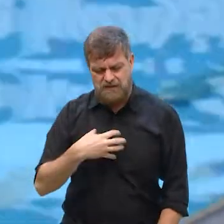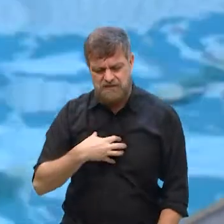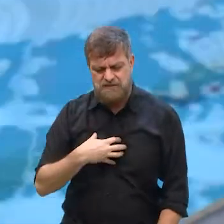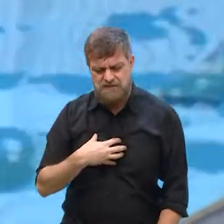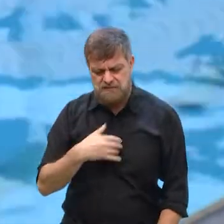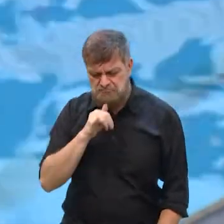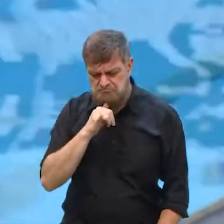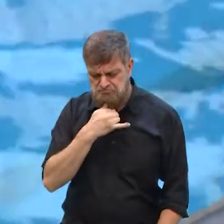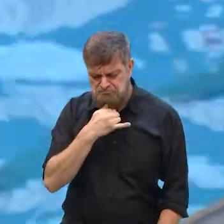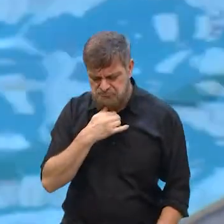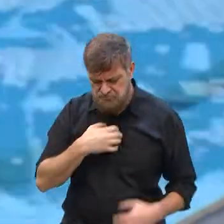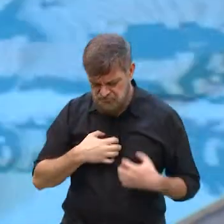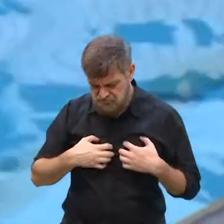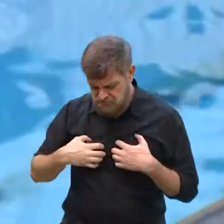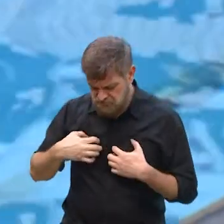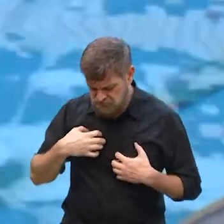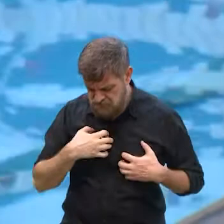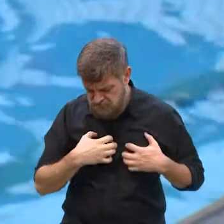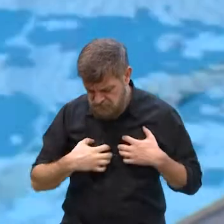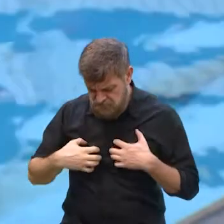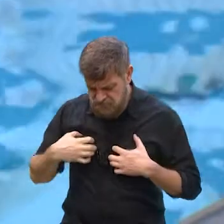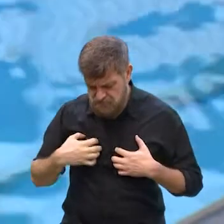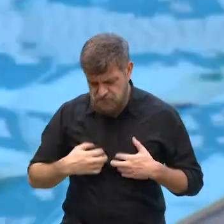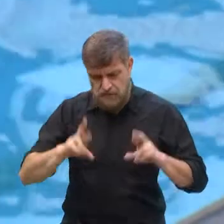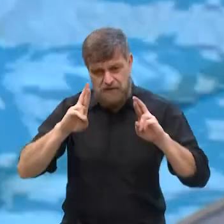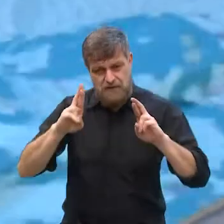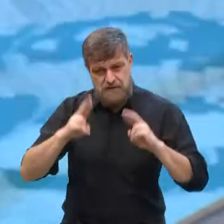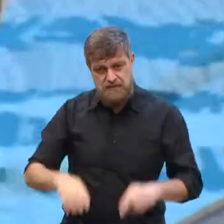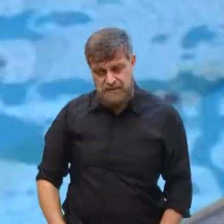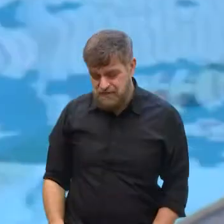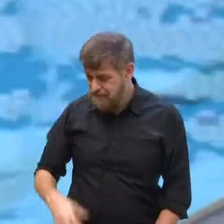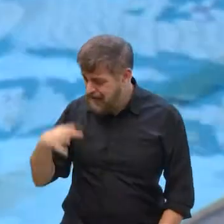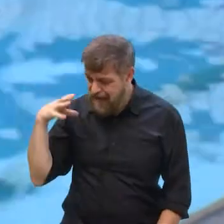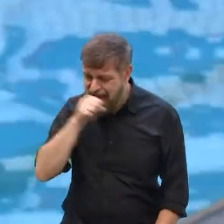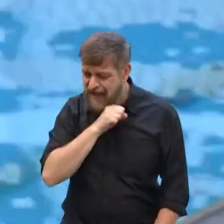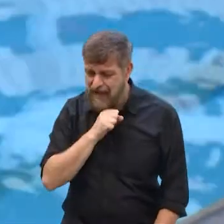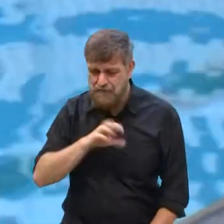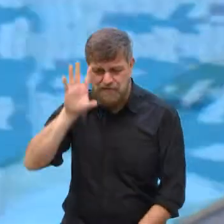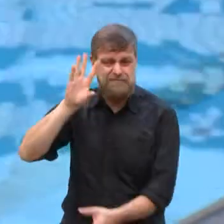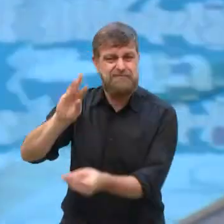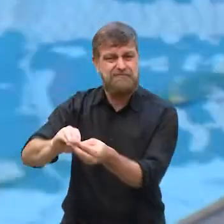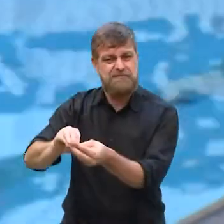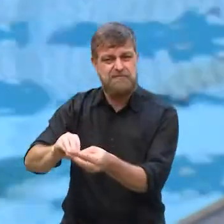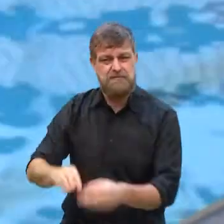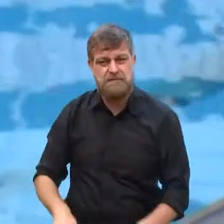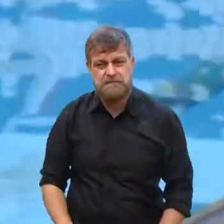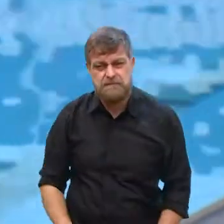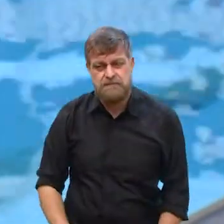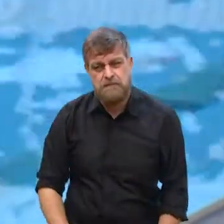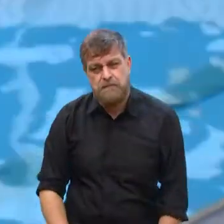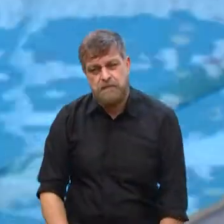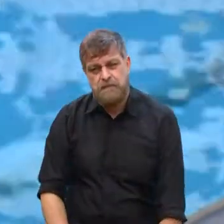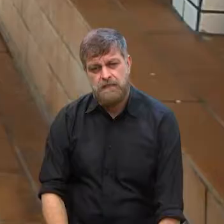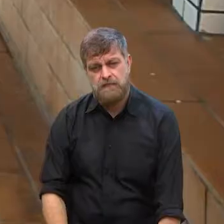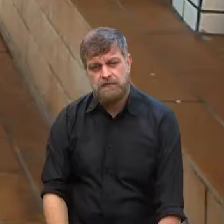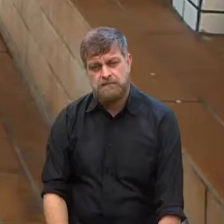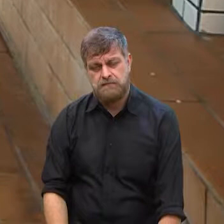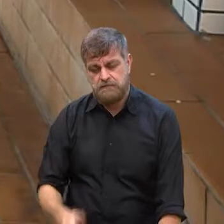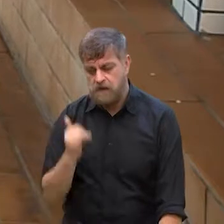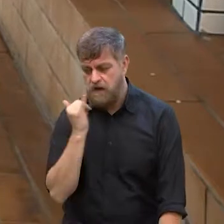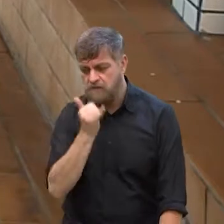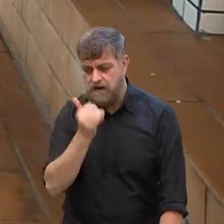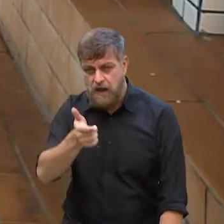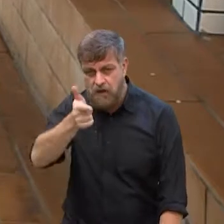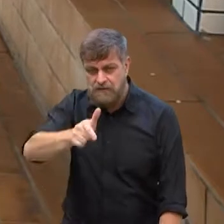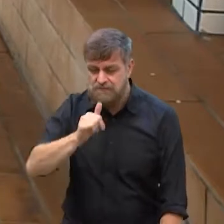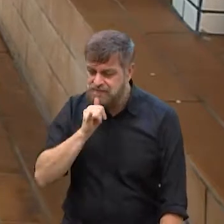com tudo isso que aconteça. A gente espera que as coisas sejam resolvidas o mais rápido possível, mas volto a falar, a gente